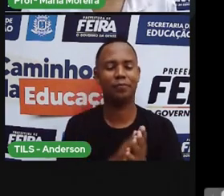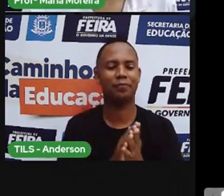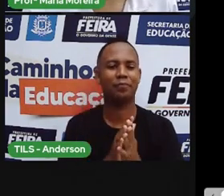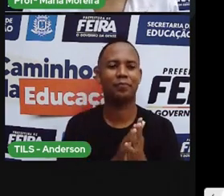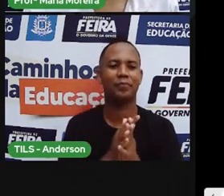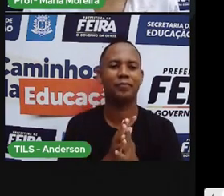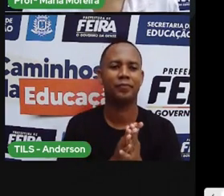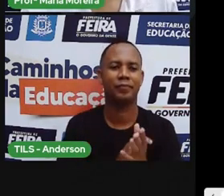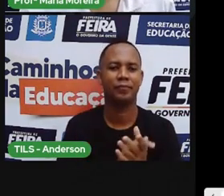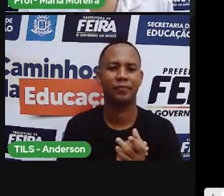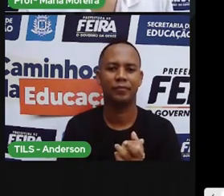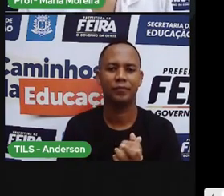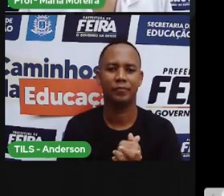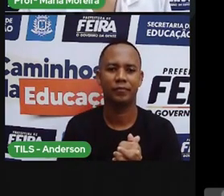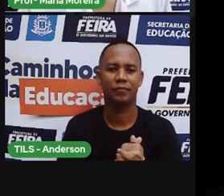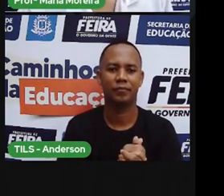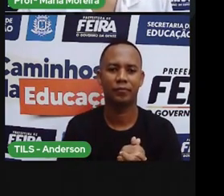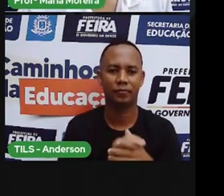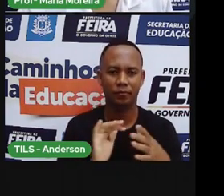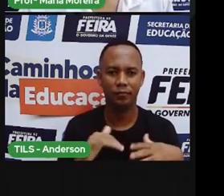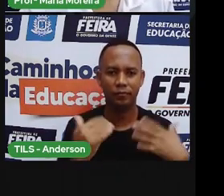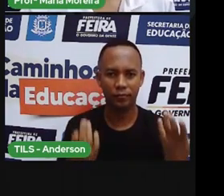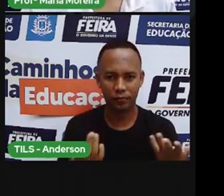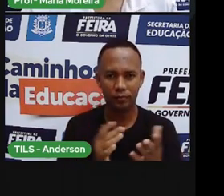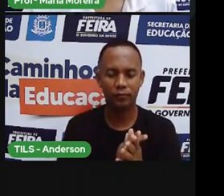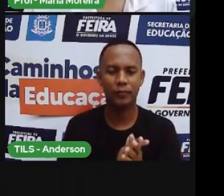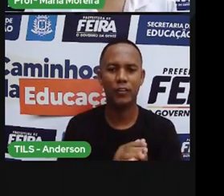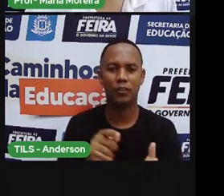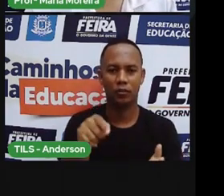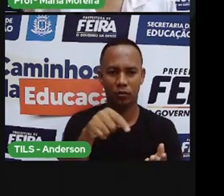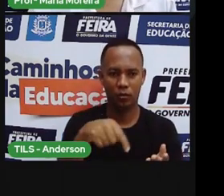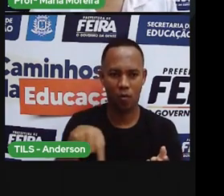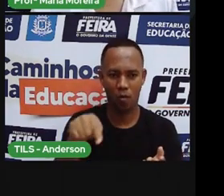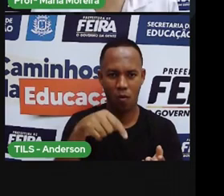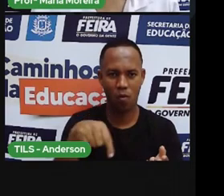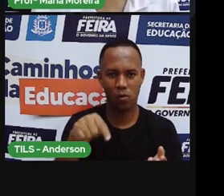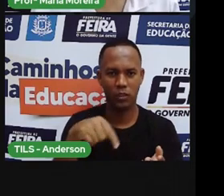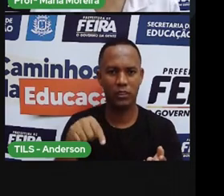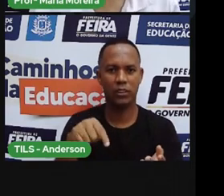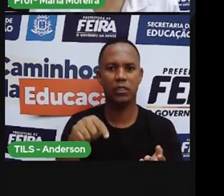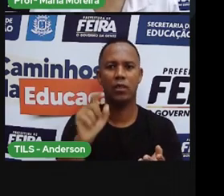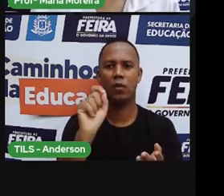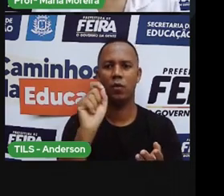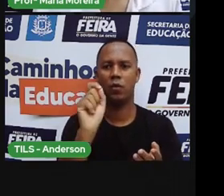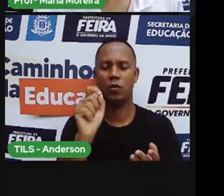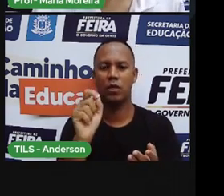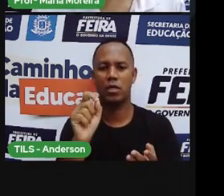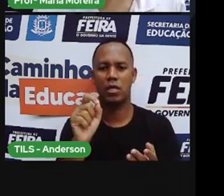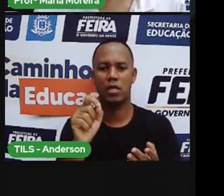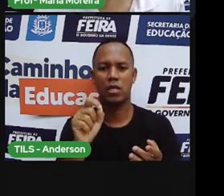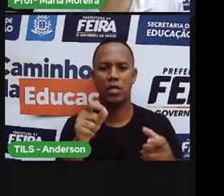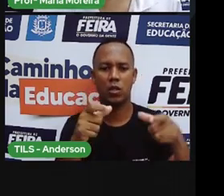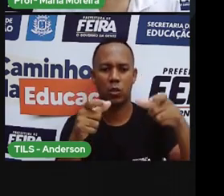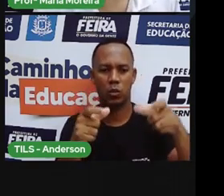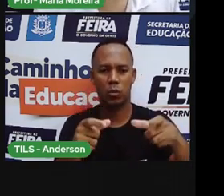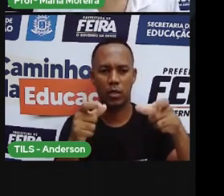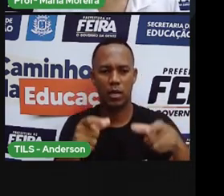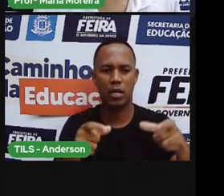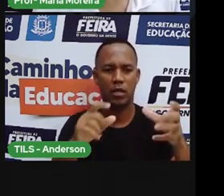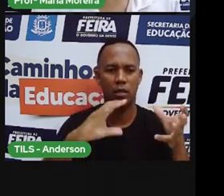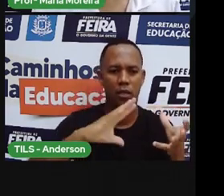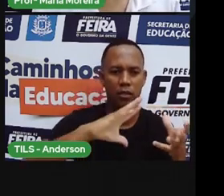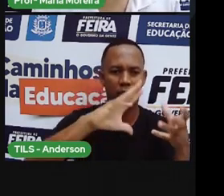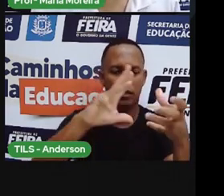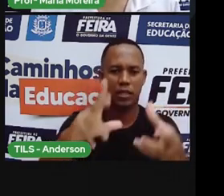lá. Bom, nós não habitamos por acaso, tá? A localização da Terra no